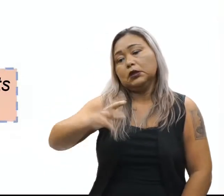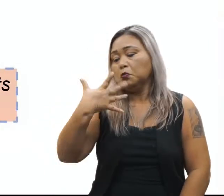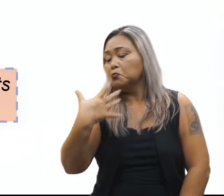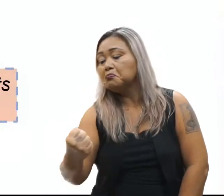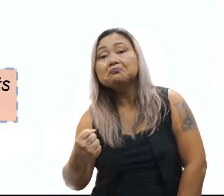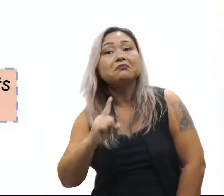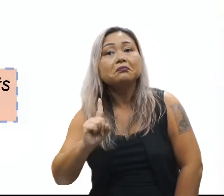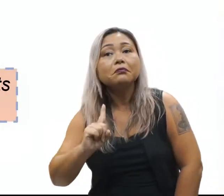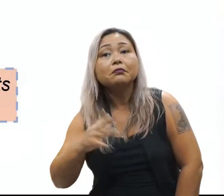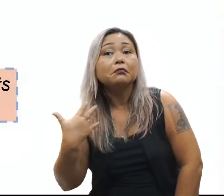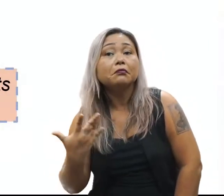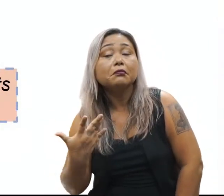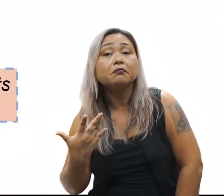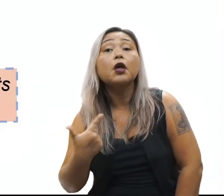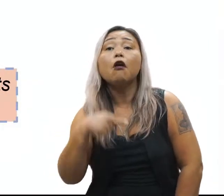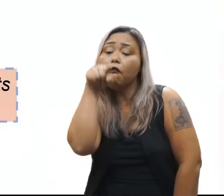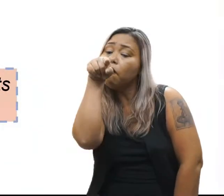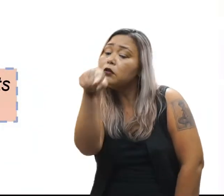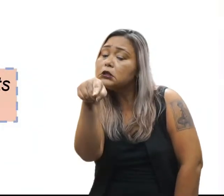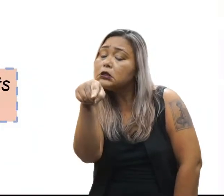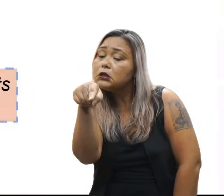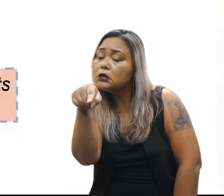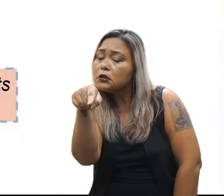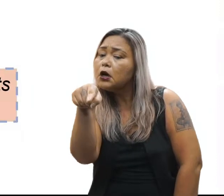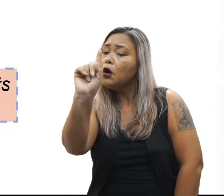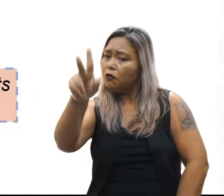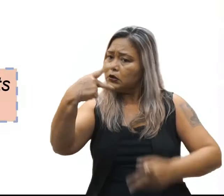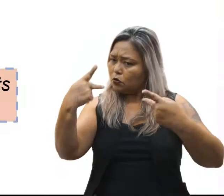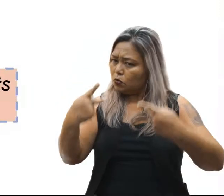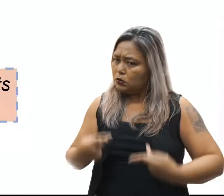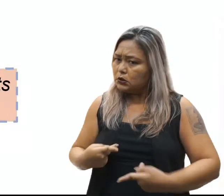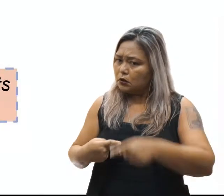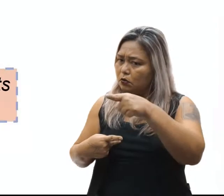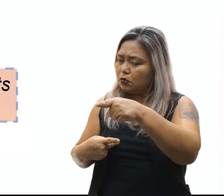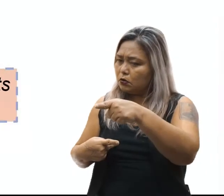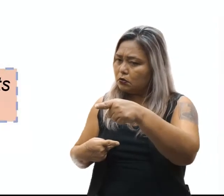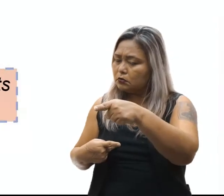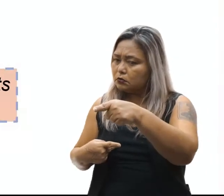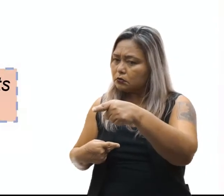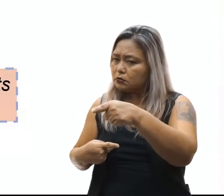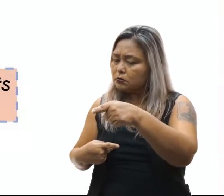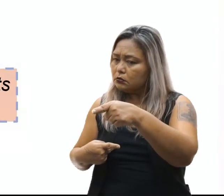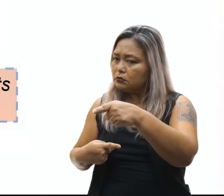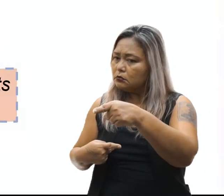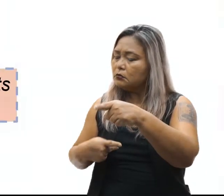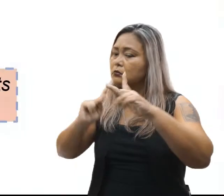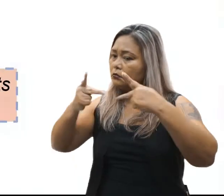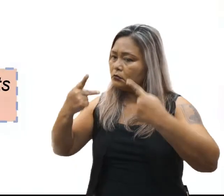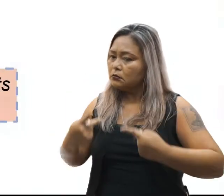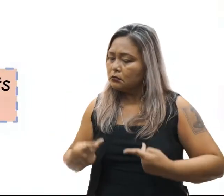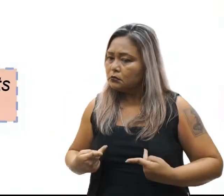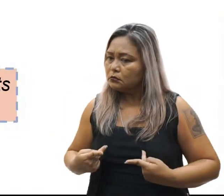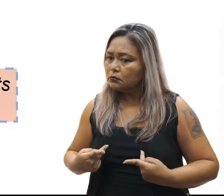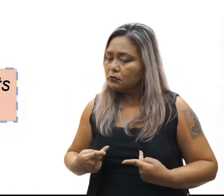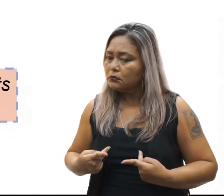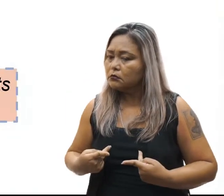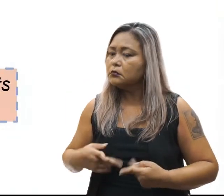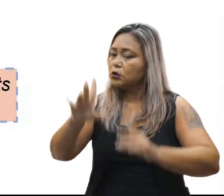seja, você seria um ser humano visto como um ser de